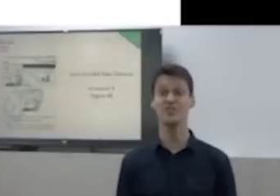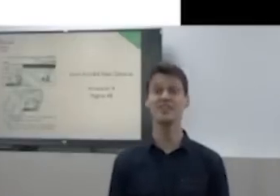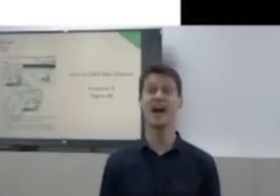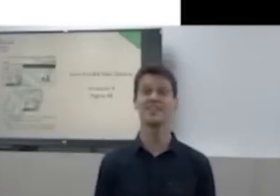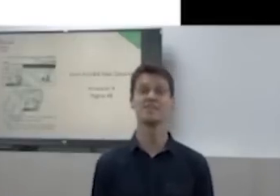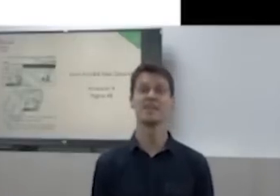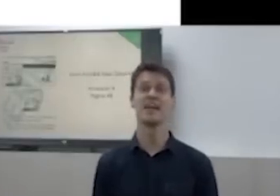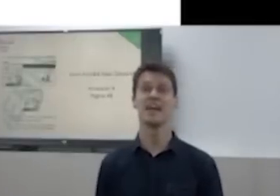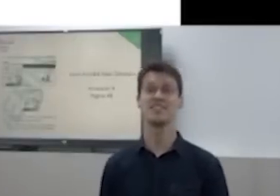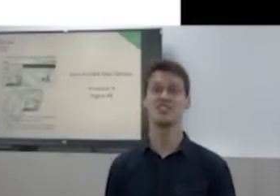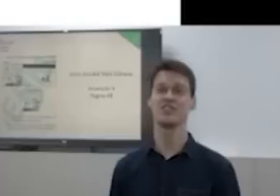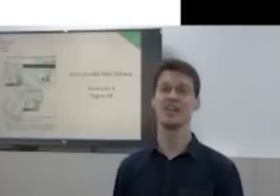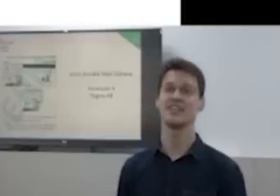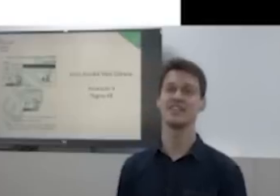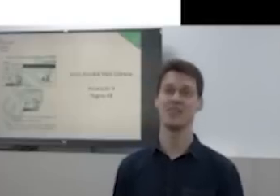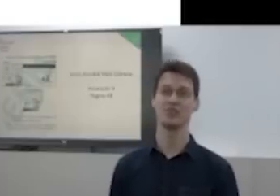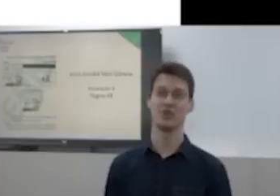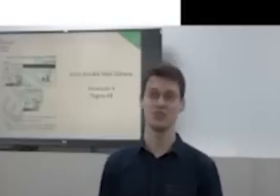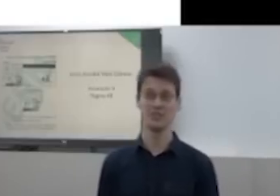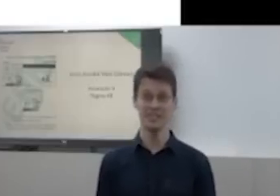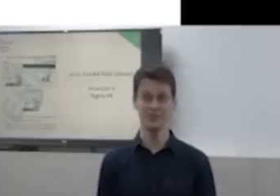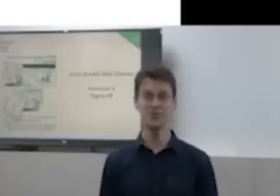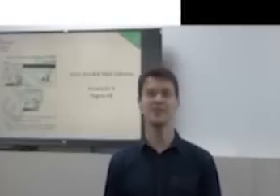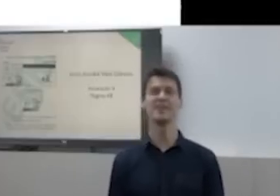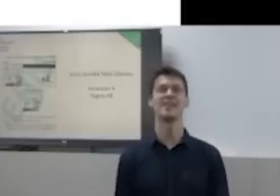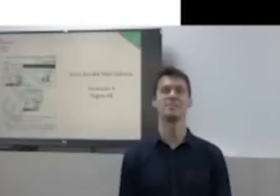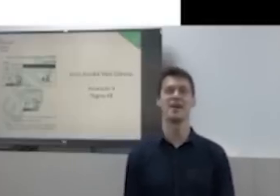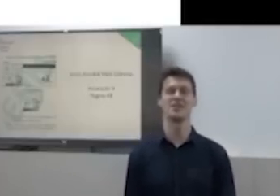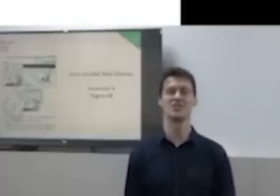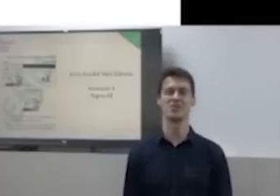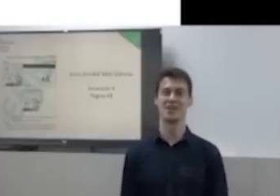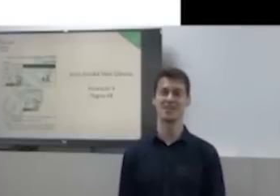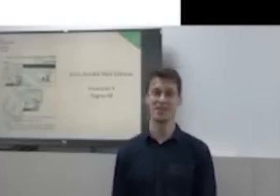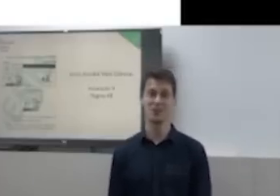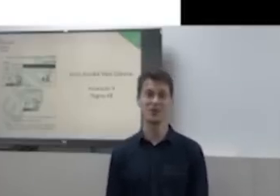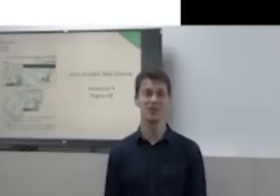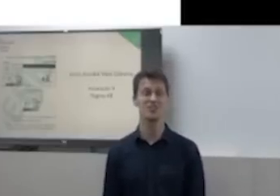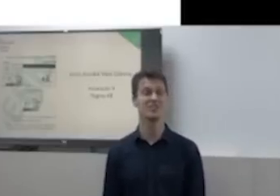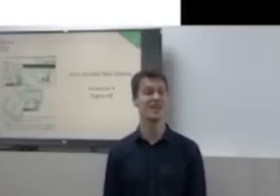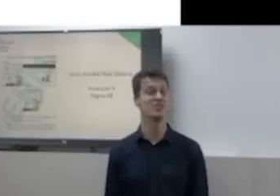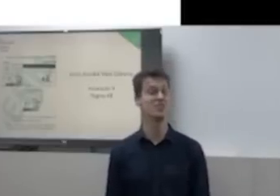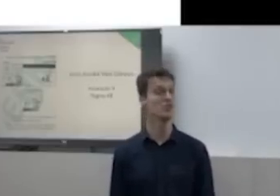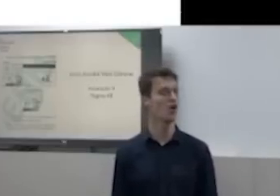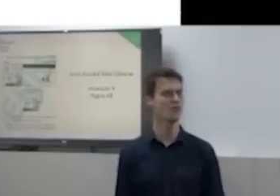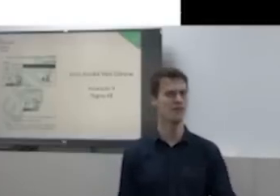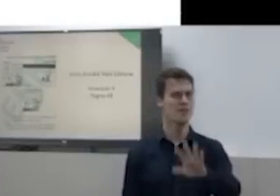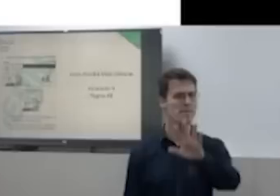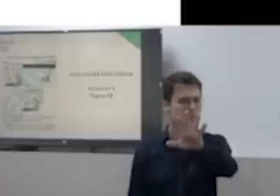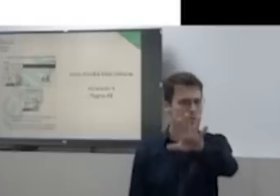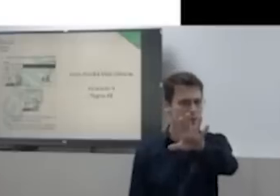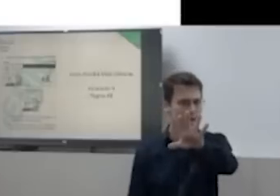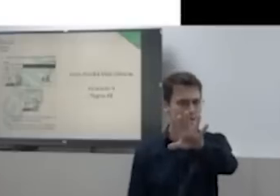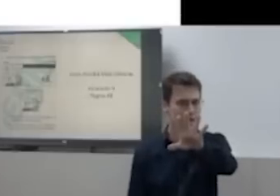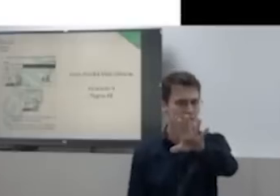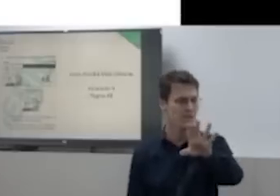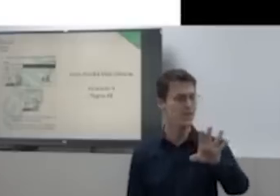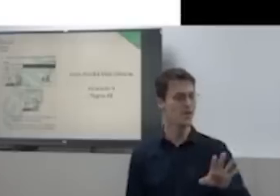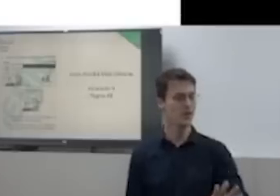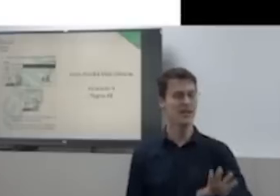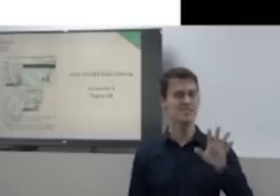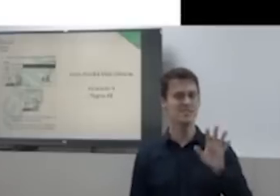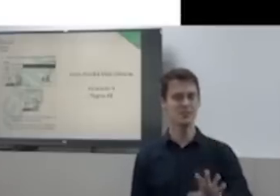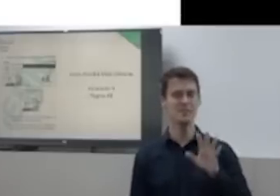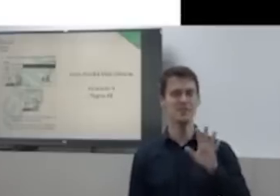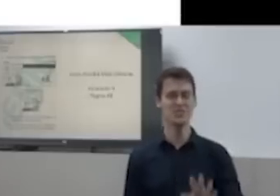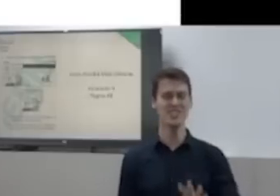copiar essa atividade. Essa atividade está no nosso livro, na página 48, é a atividade número 9. Mas não tem